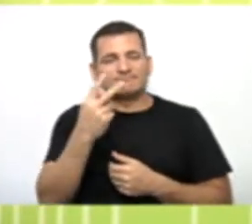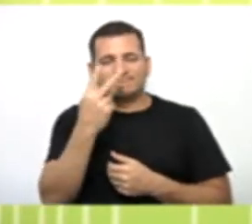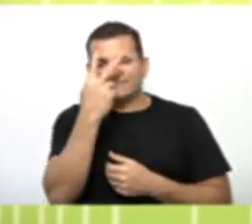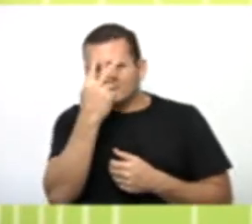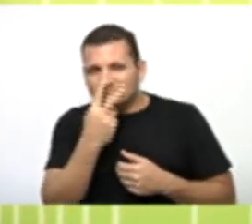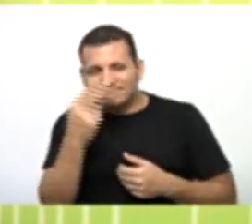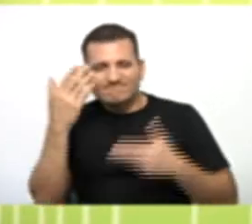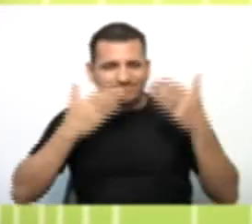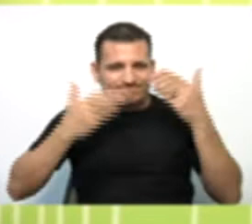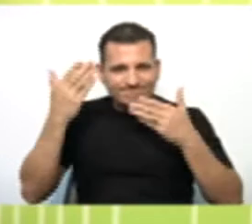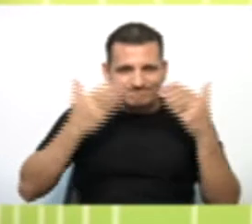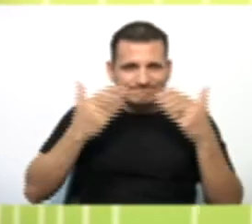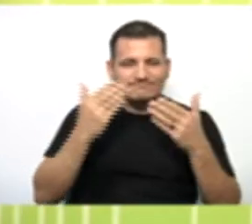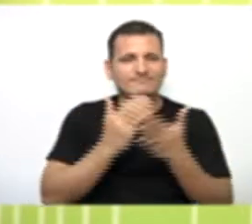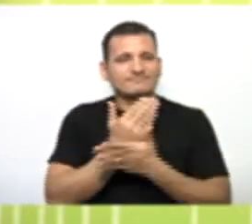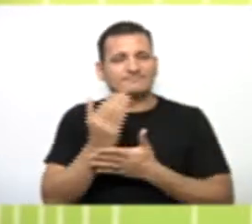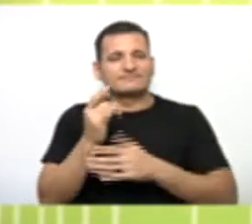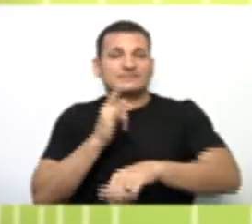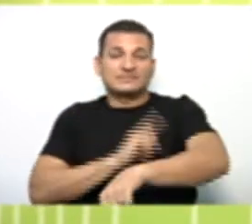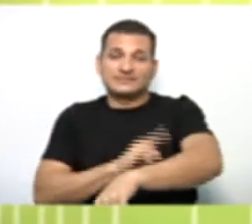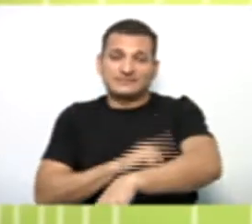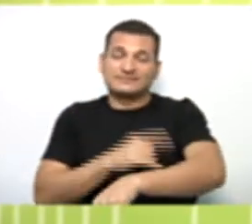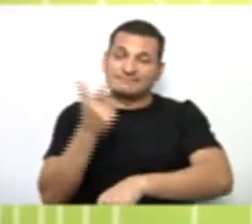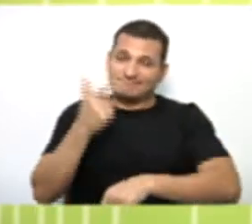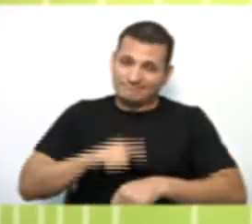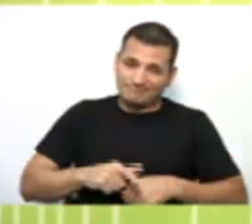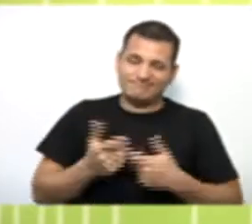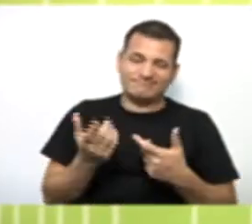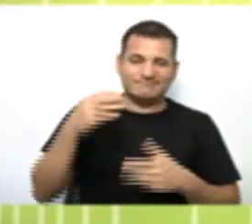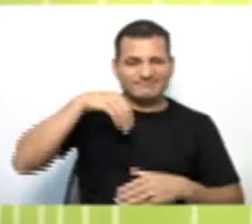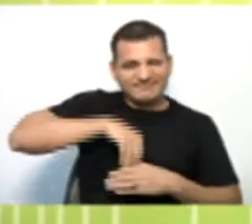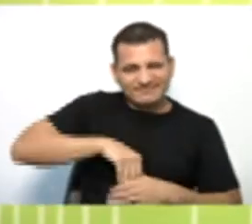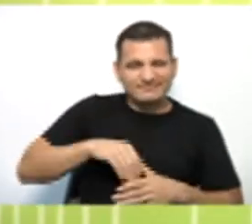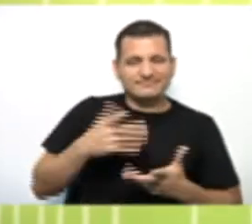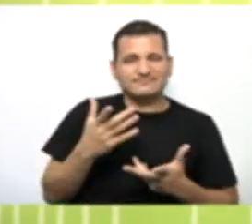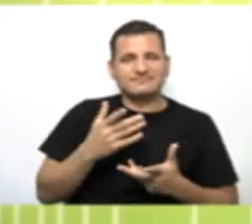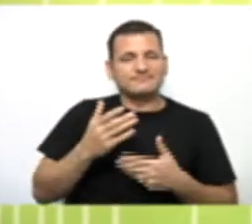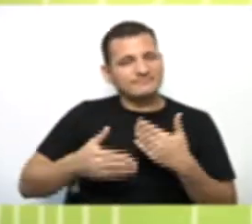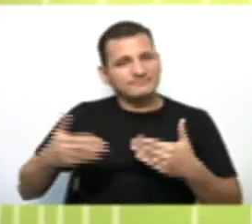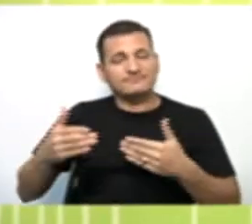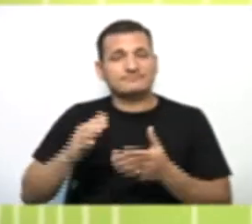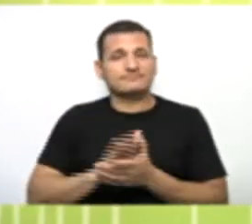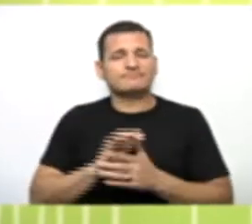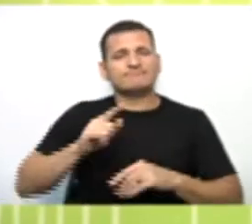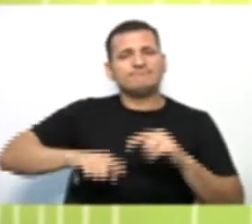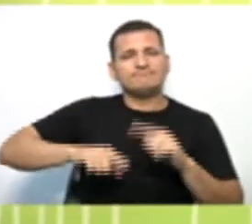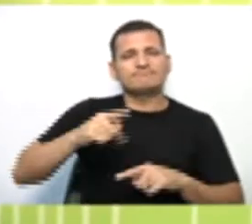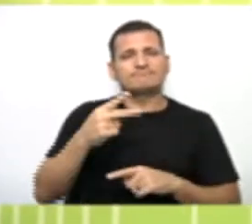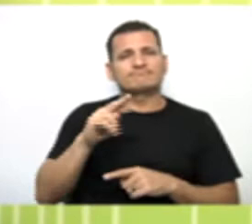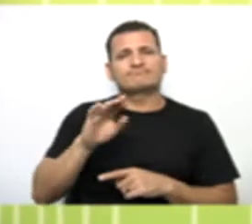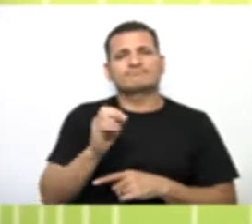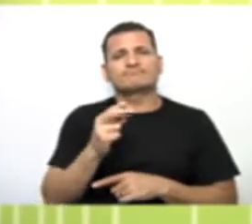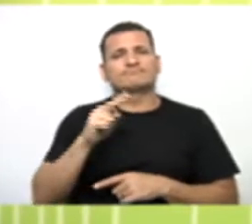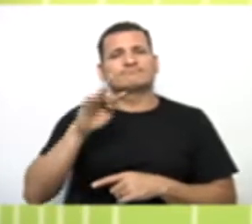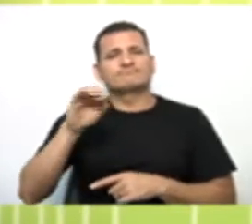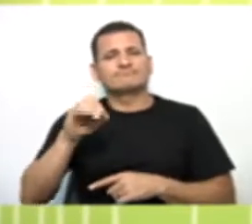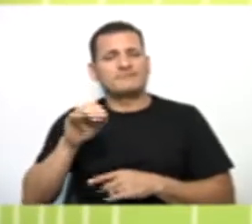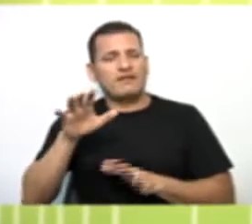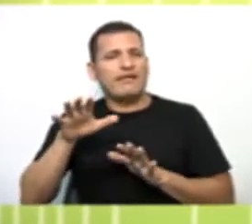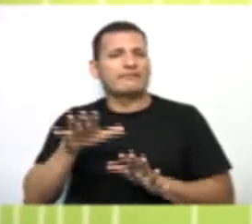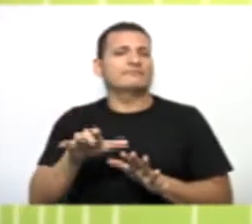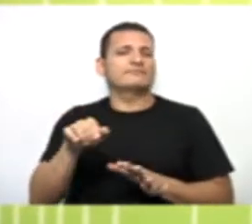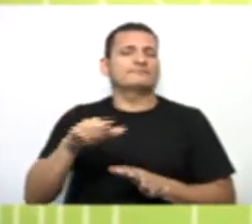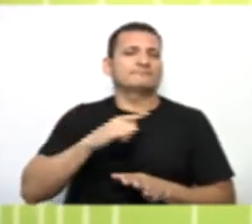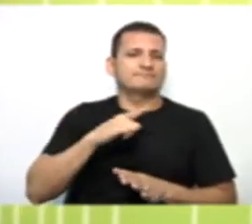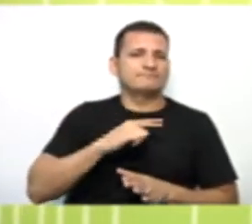enxergar direito. Tem uns que fazem até xixi novamente na calça e assim vai. Os produtos são assim. não é? O produto tem a entrada no